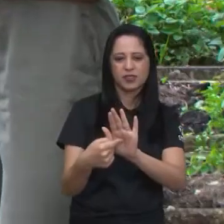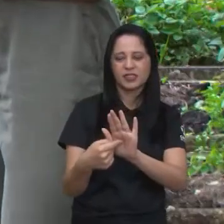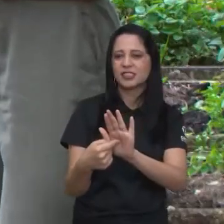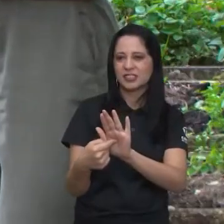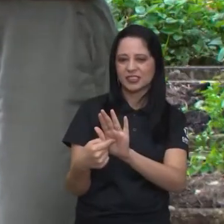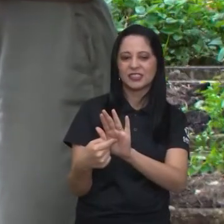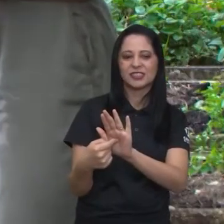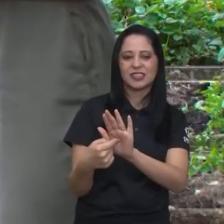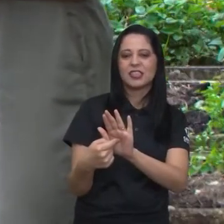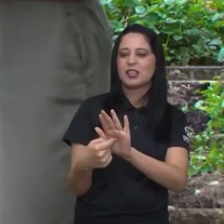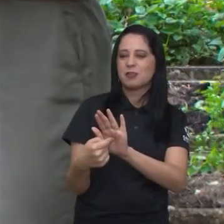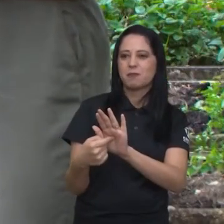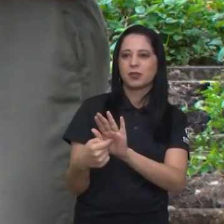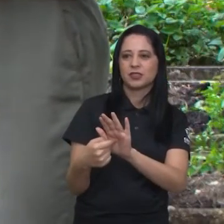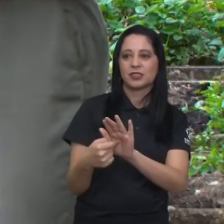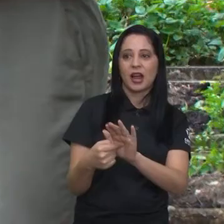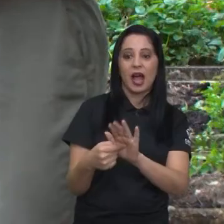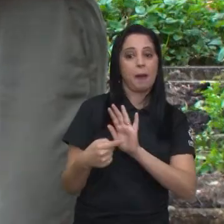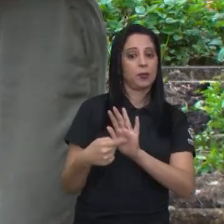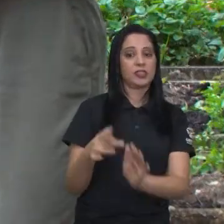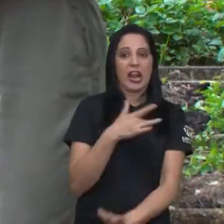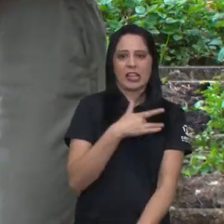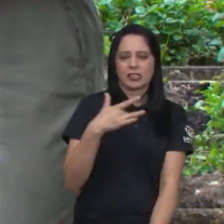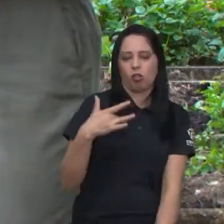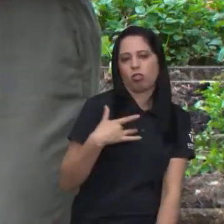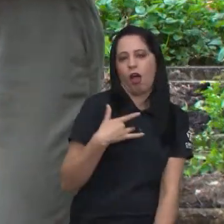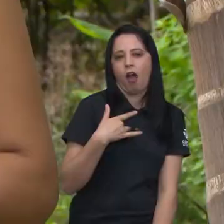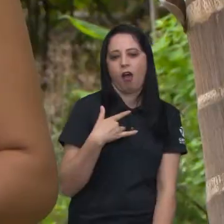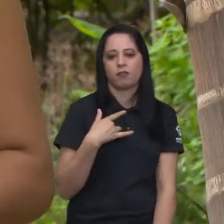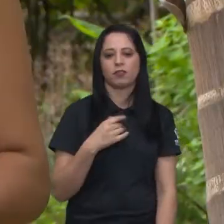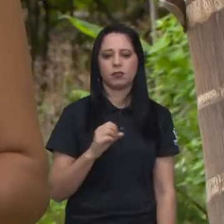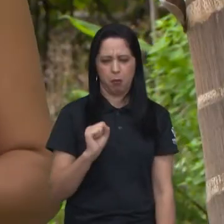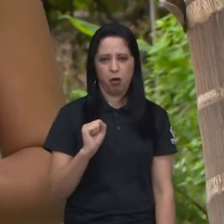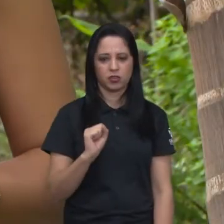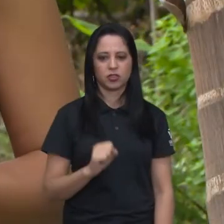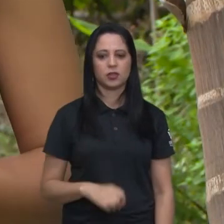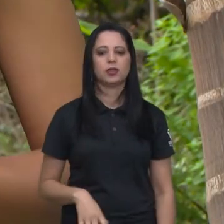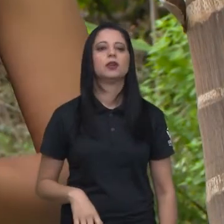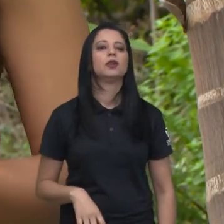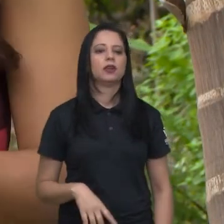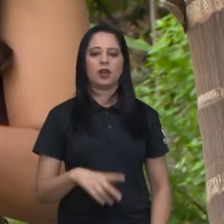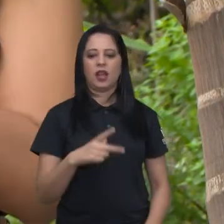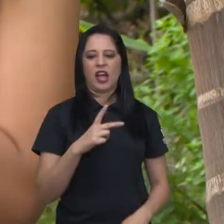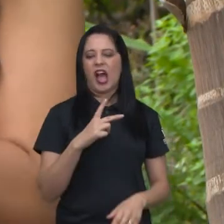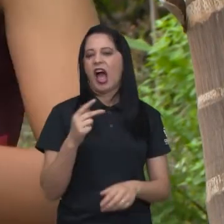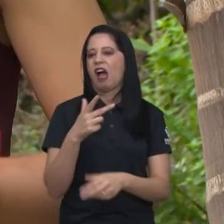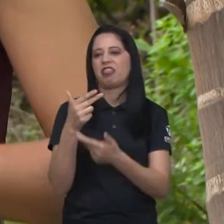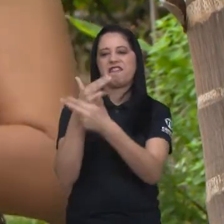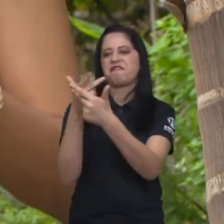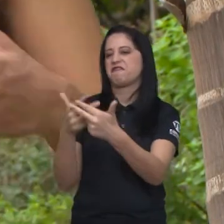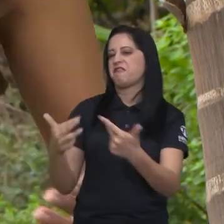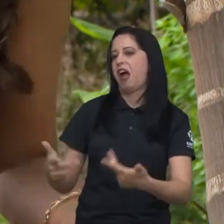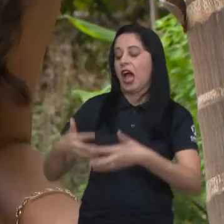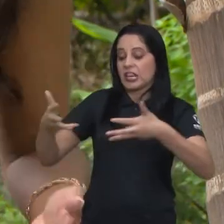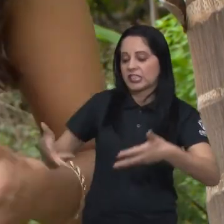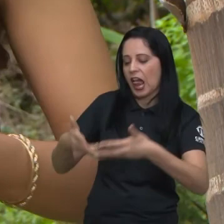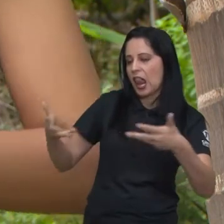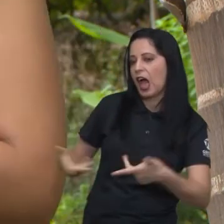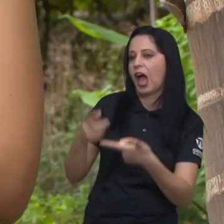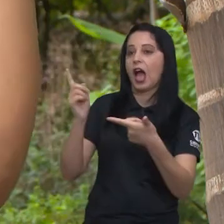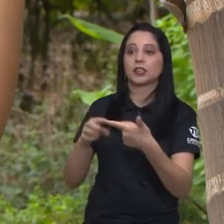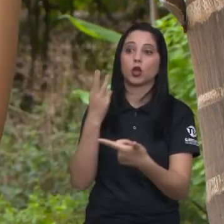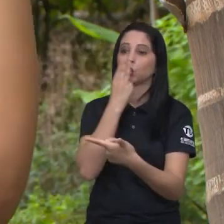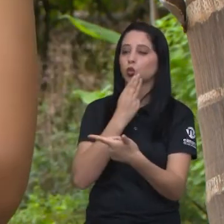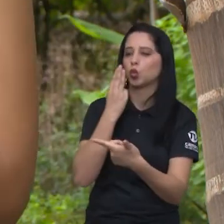de muito nutritivas, são saborosas e rende ótimas receitas? Muitos, entre saladas, sobremesas,